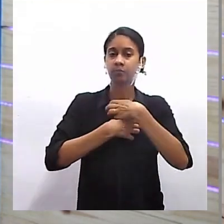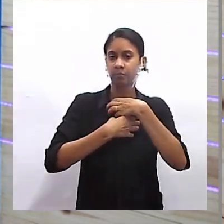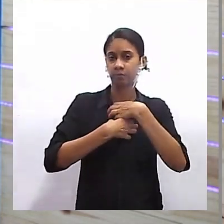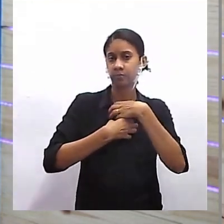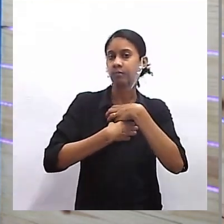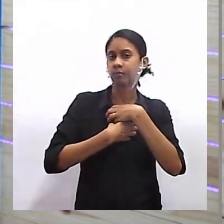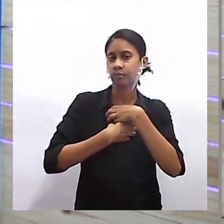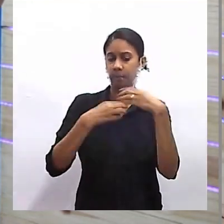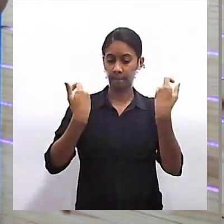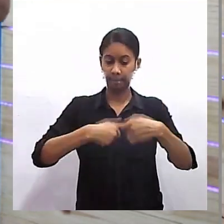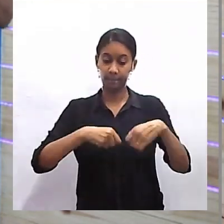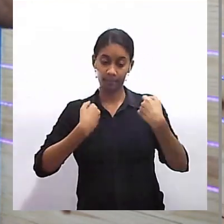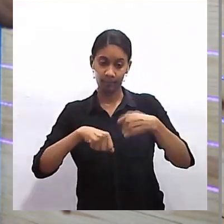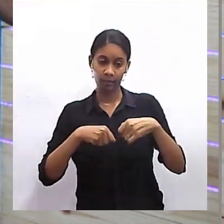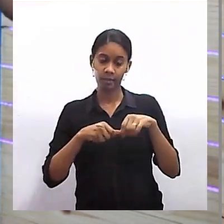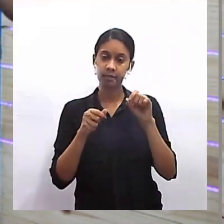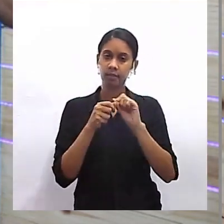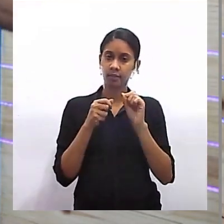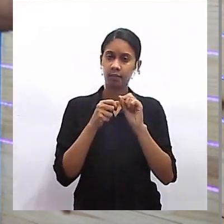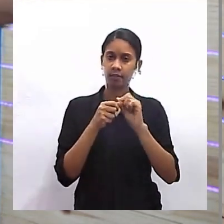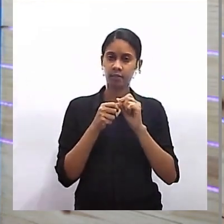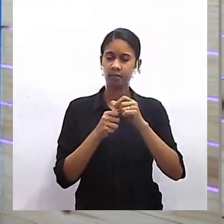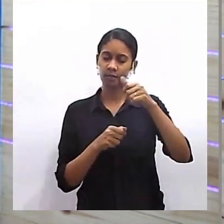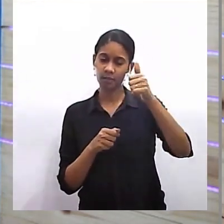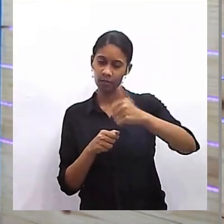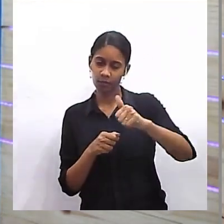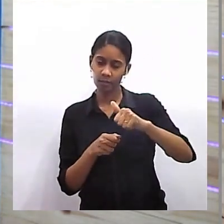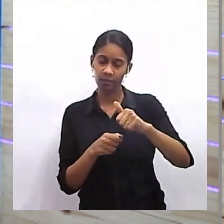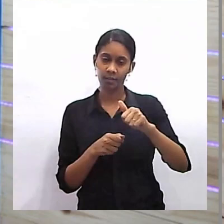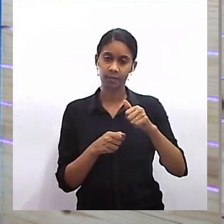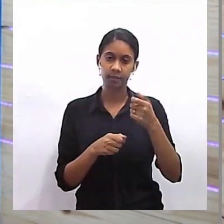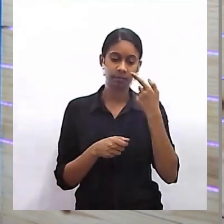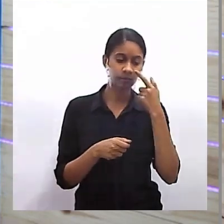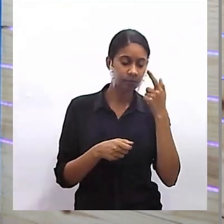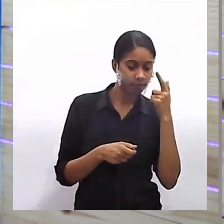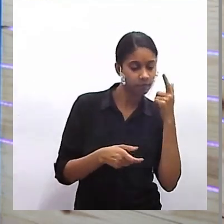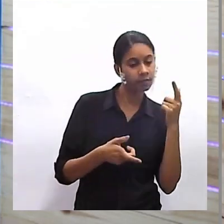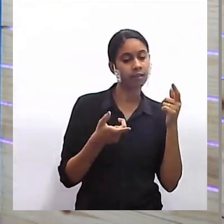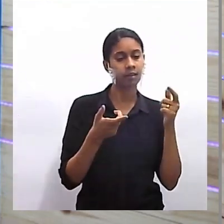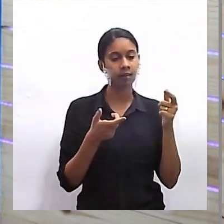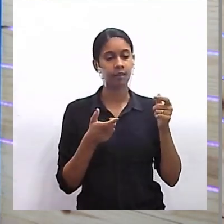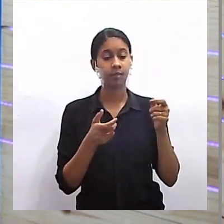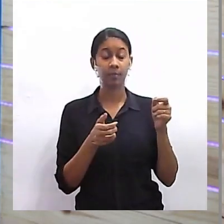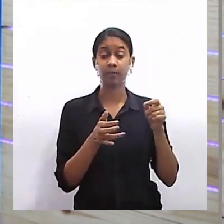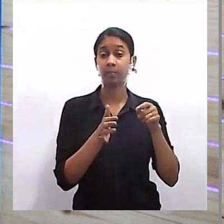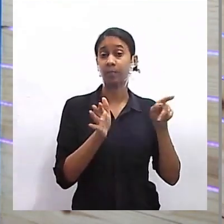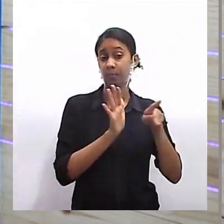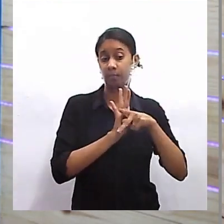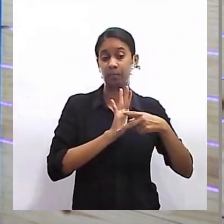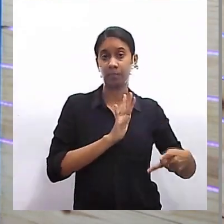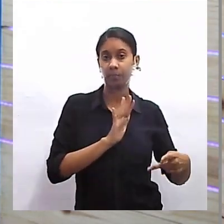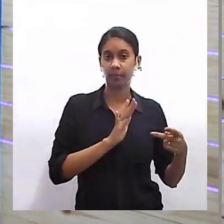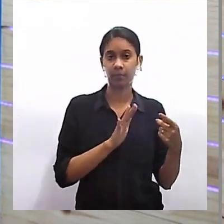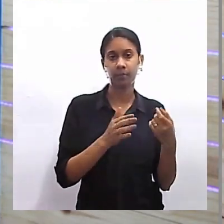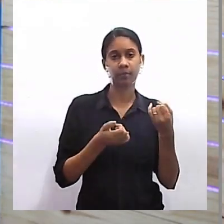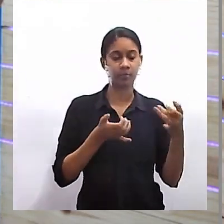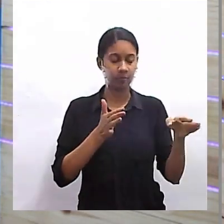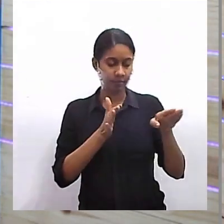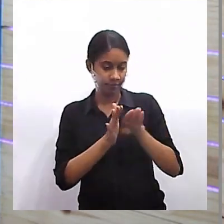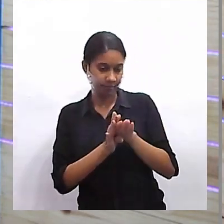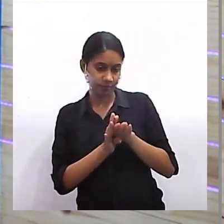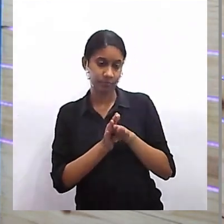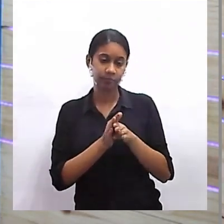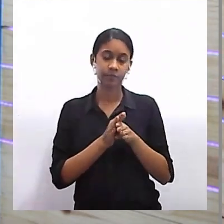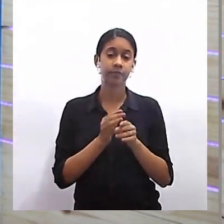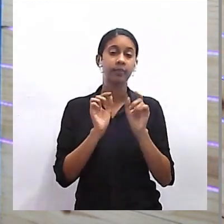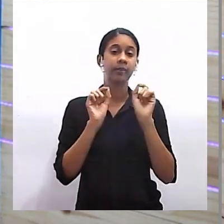se eu preciso fazer essa verificação manualmente mesmo, recebendo a carga, inspecionando, aferindo 100%. Quem vai me dizer o